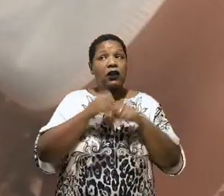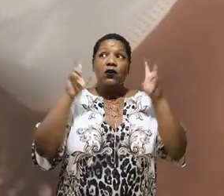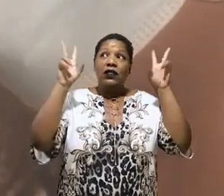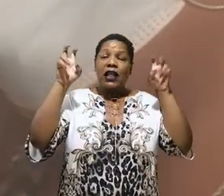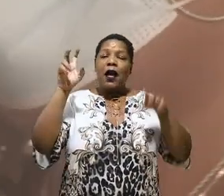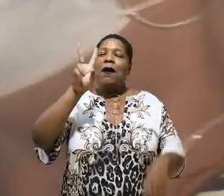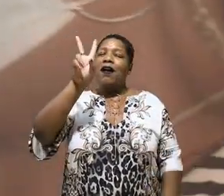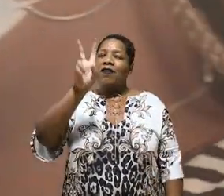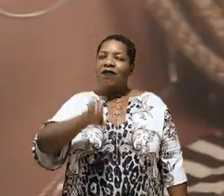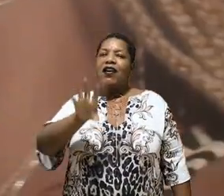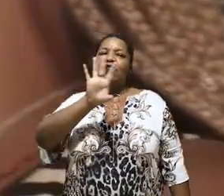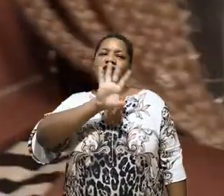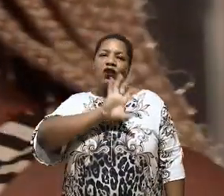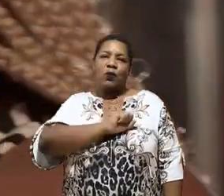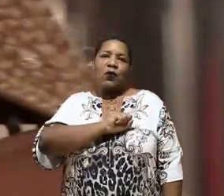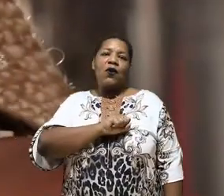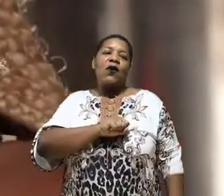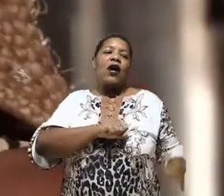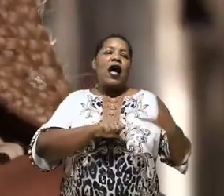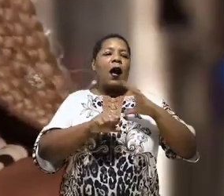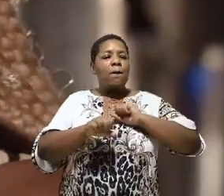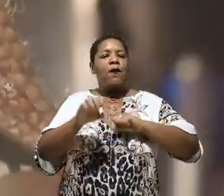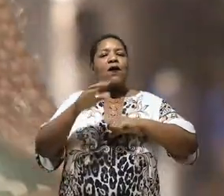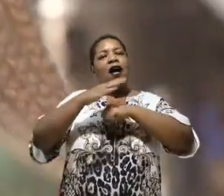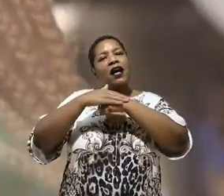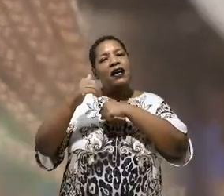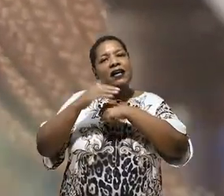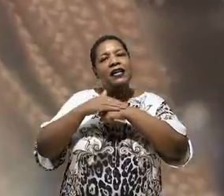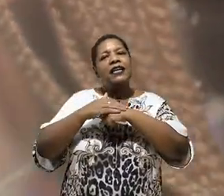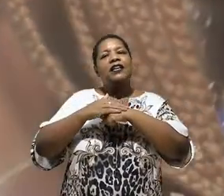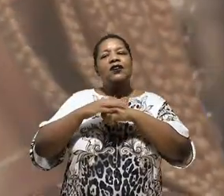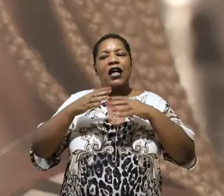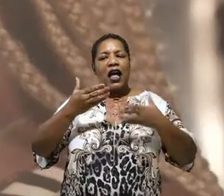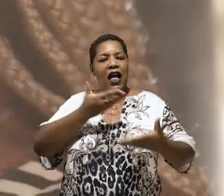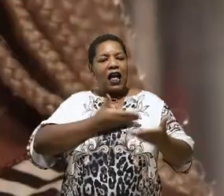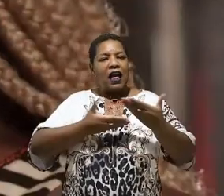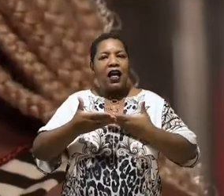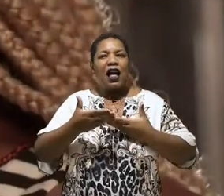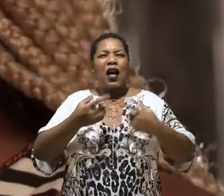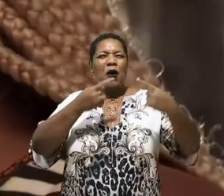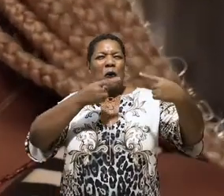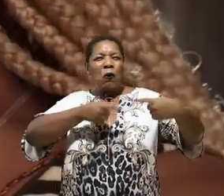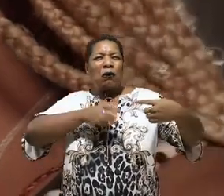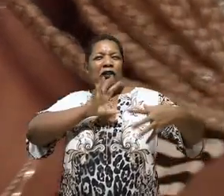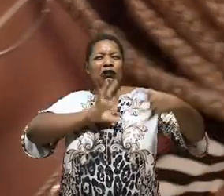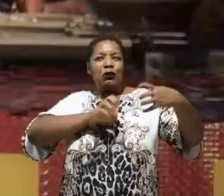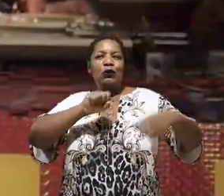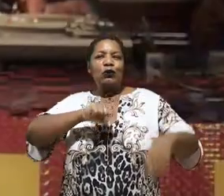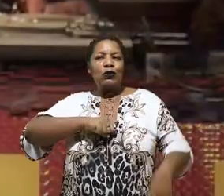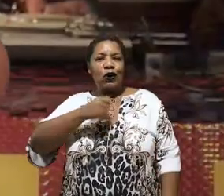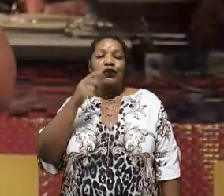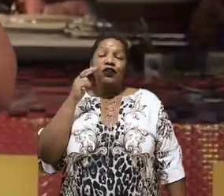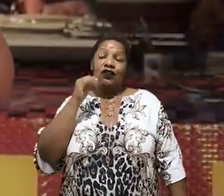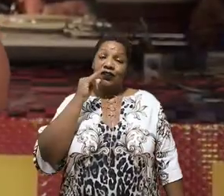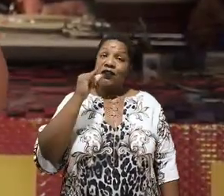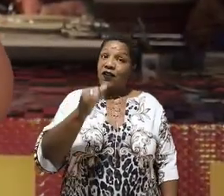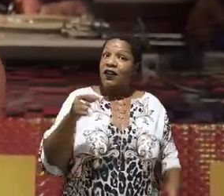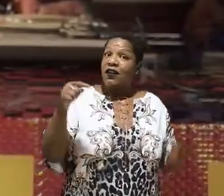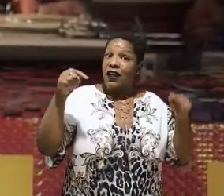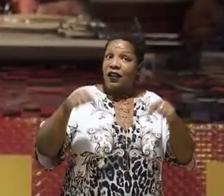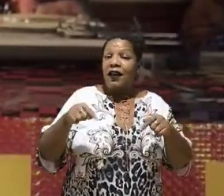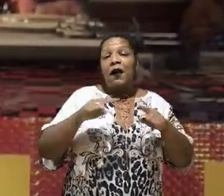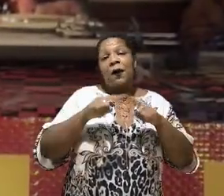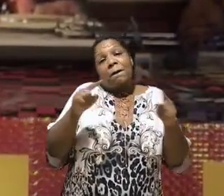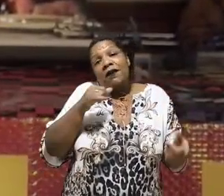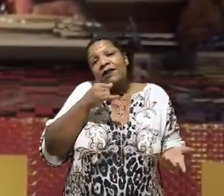tema a vez do amor a gente decidiu trazer o amor o afeto EA solidariedade para combater os discursos de ódio né como a gente tá sempre